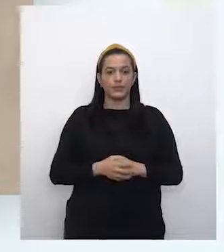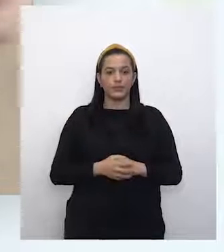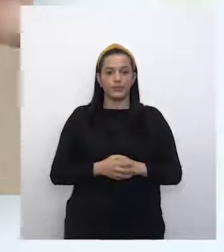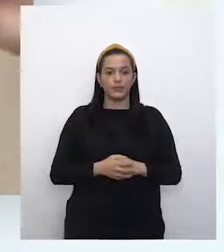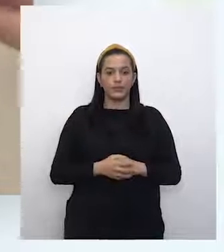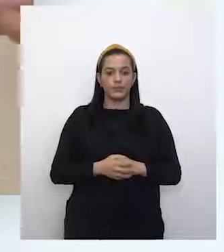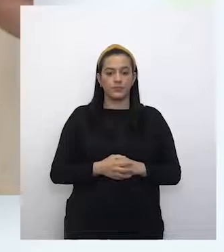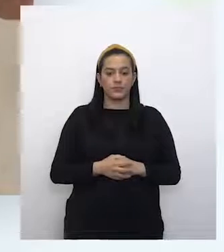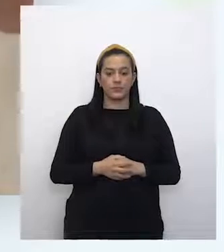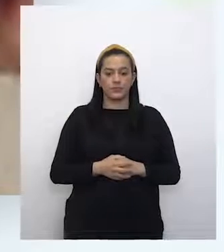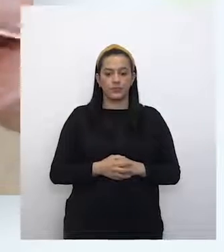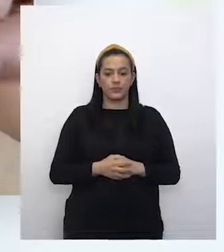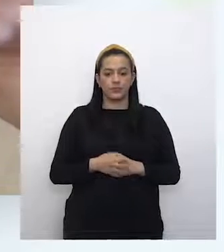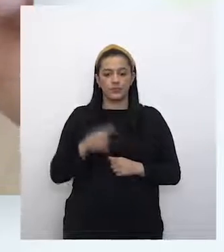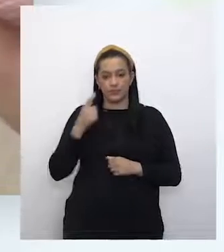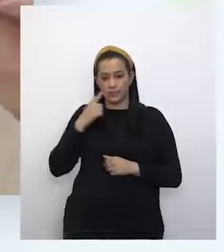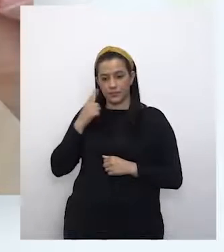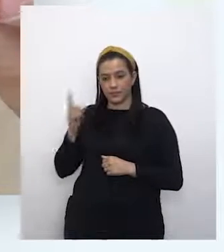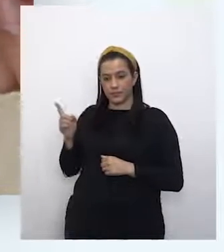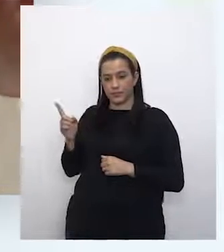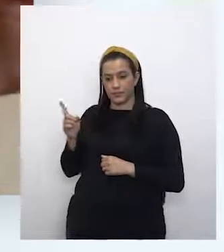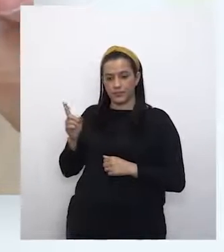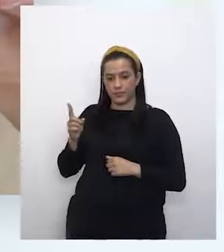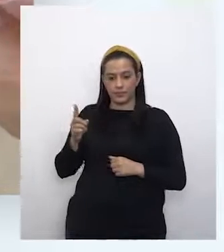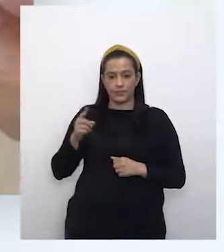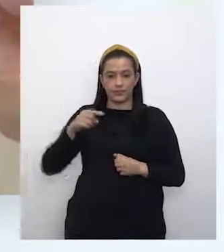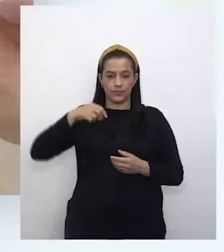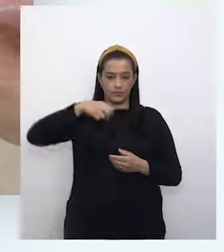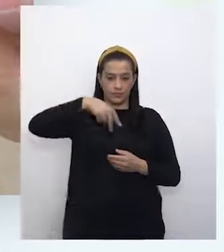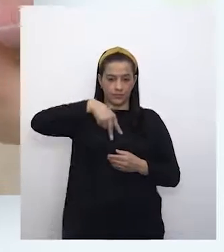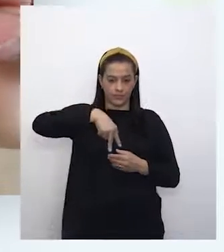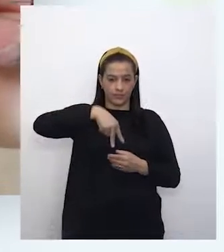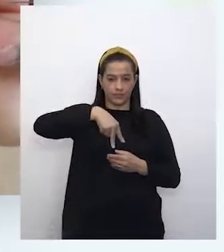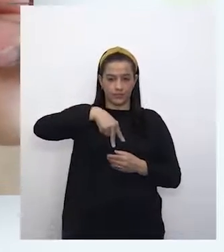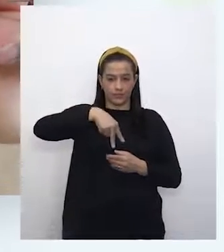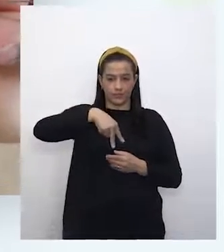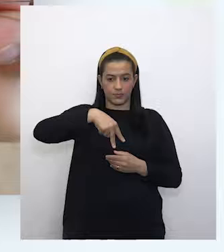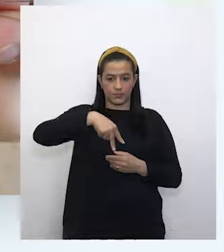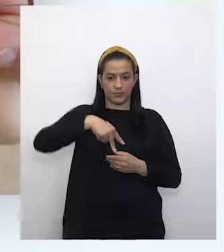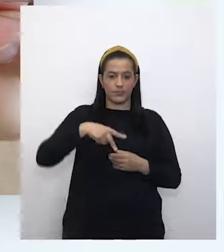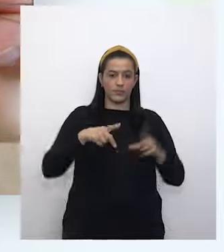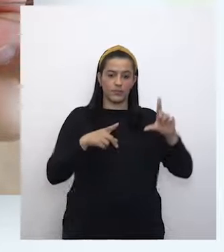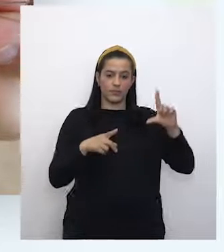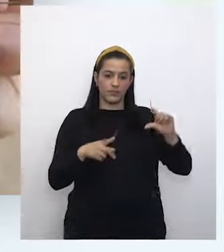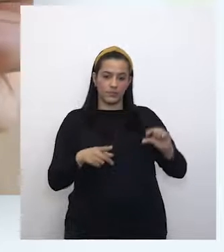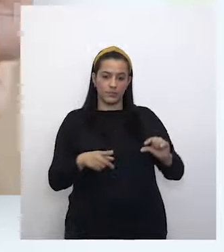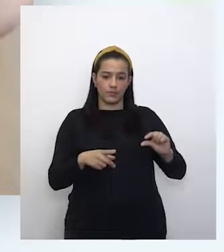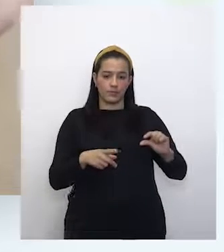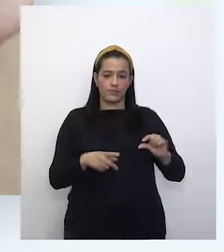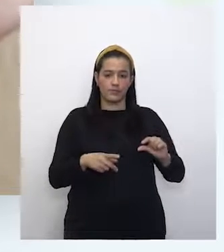igual esse aqui, ó, estão vendo? A haste menor